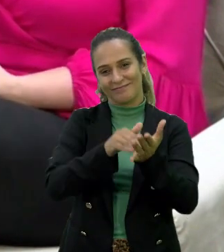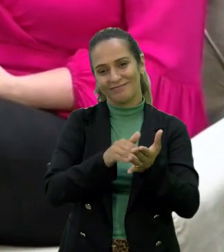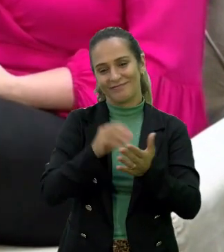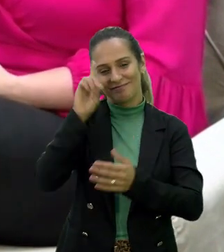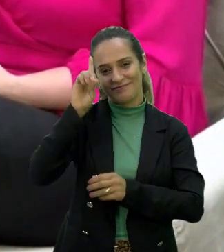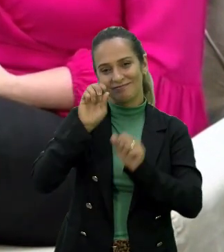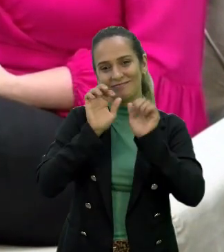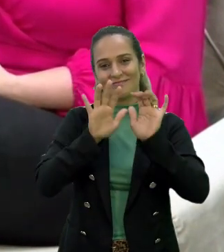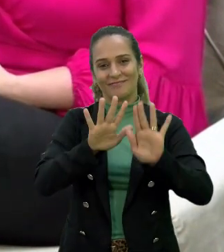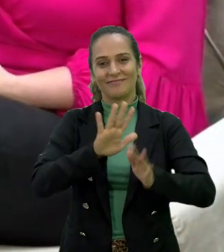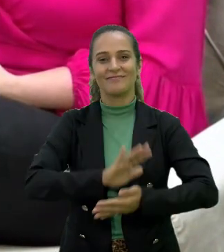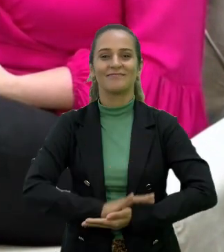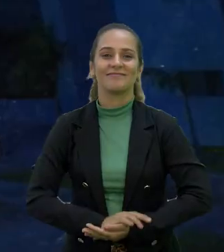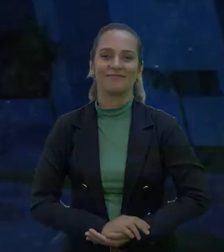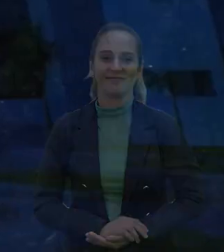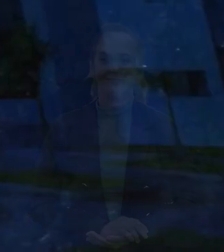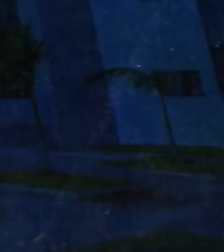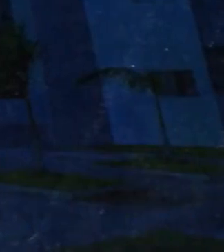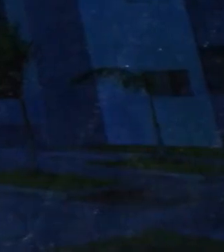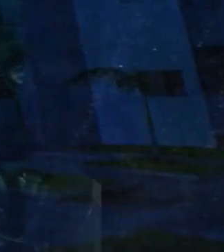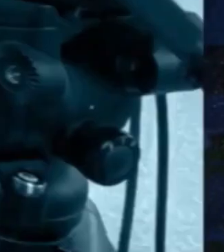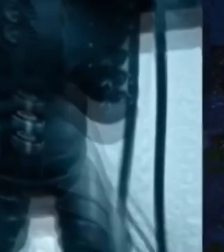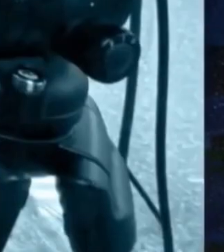próximo programa Deus abençoe